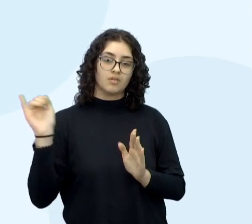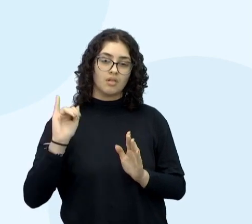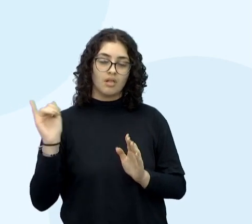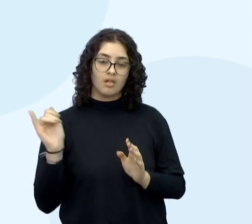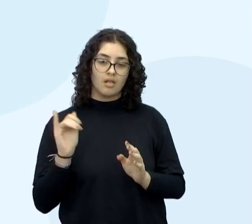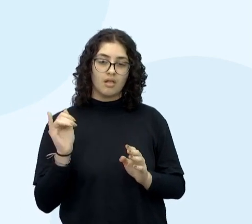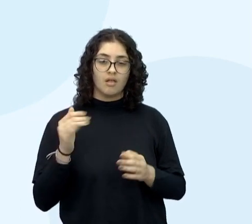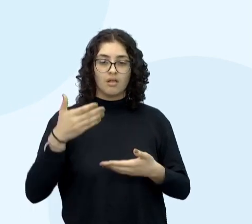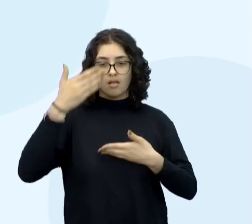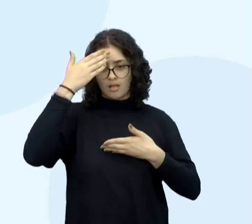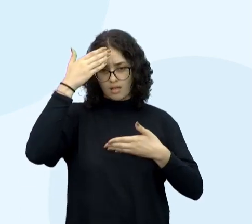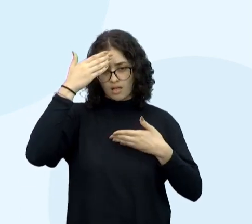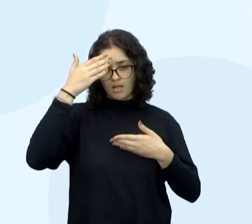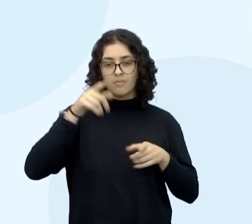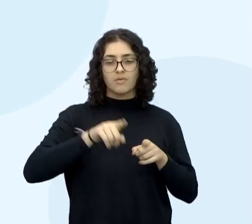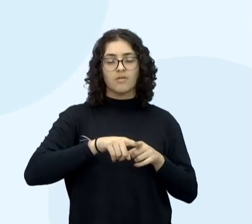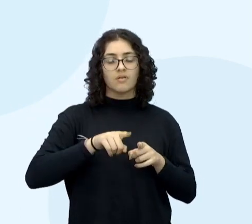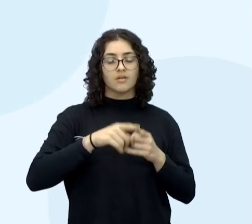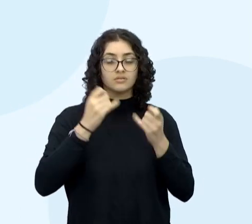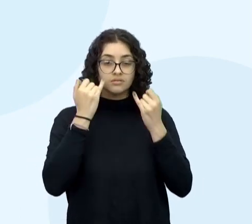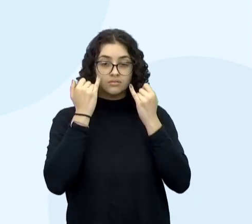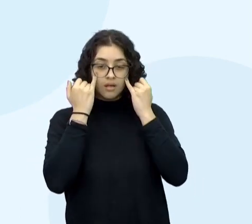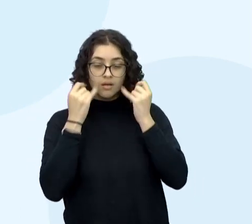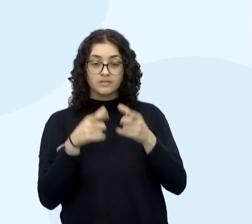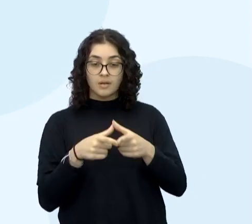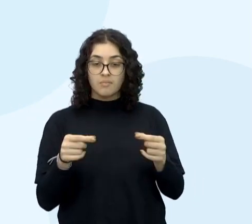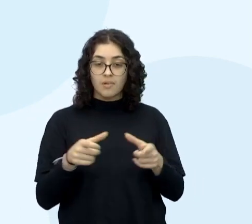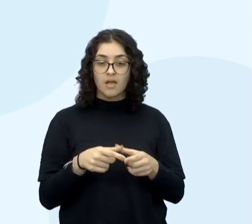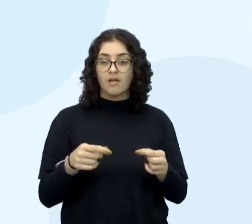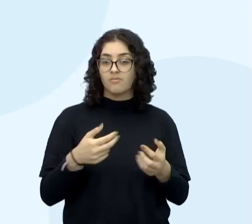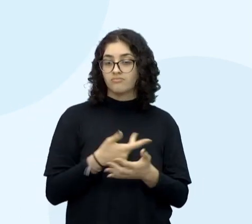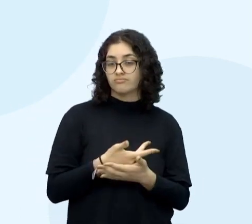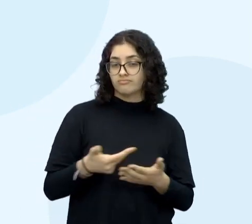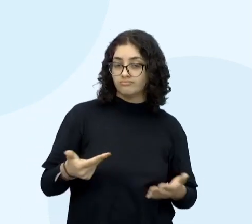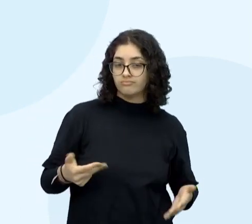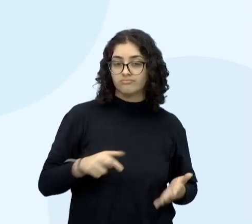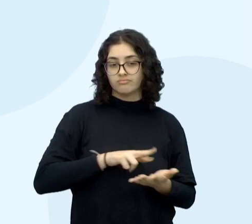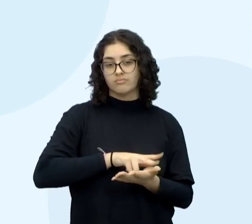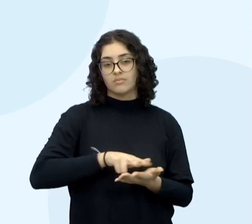árabes, japoneses, alemães, entre outros, que fazem parte da